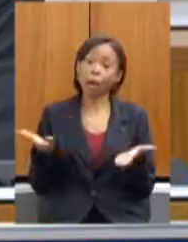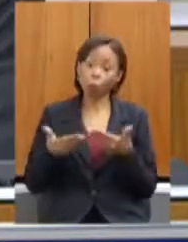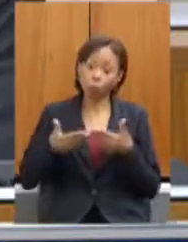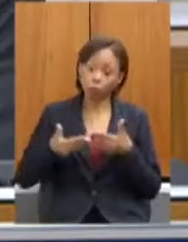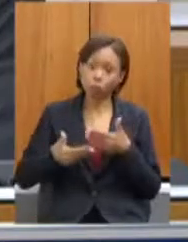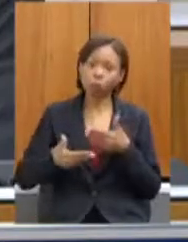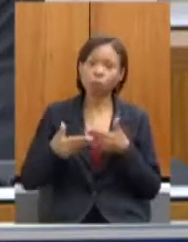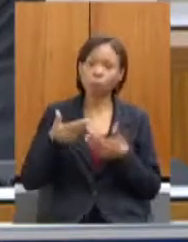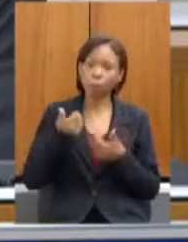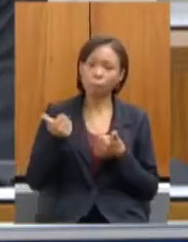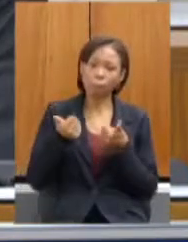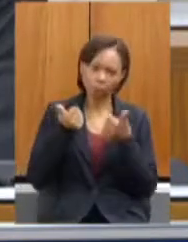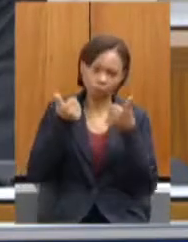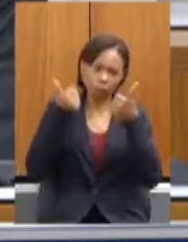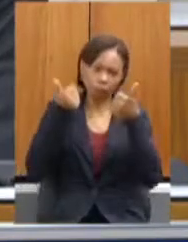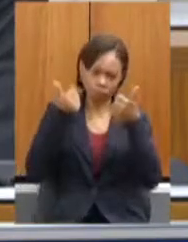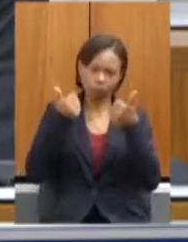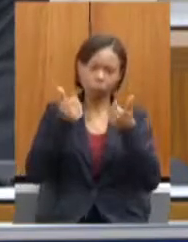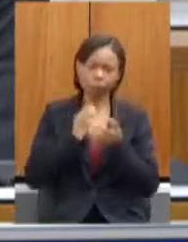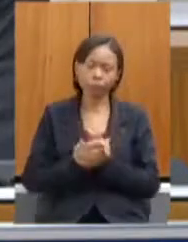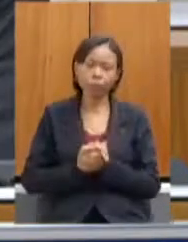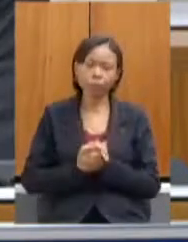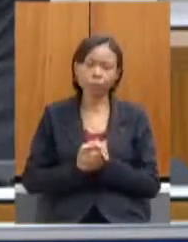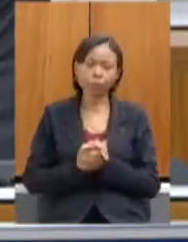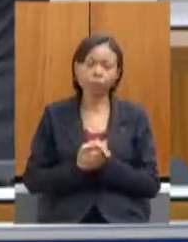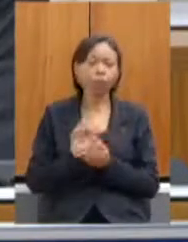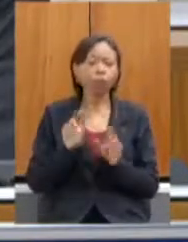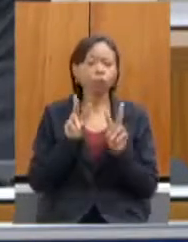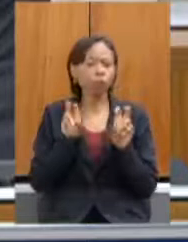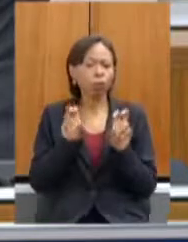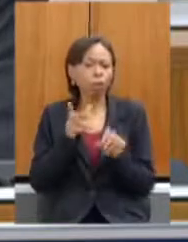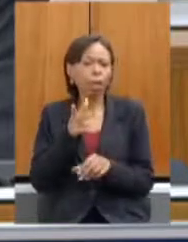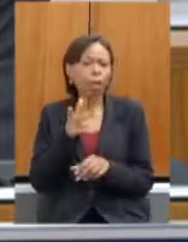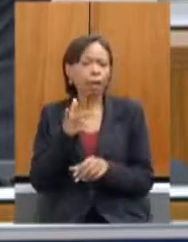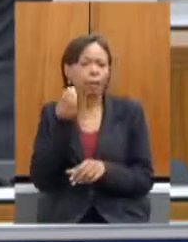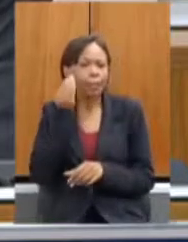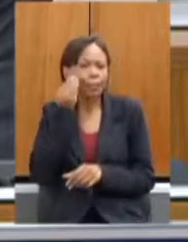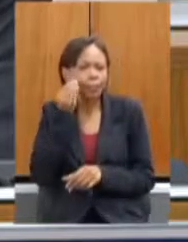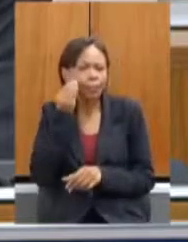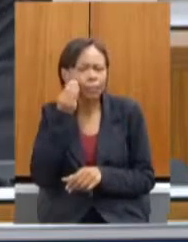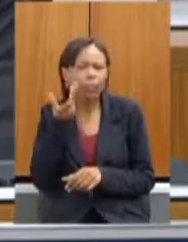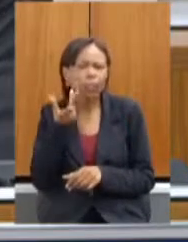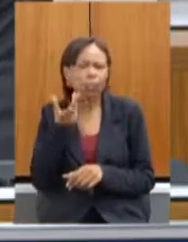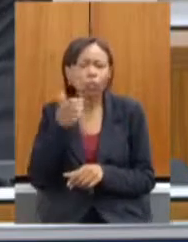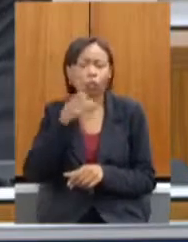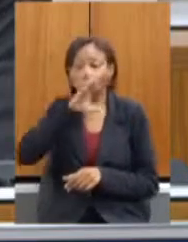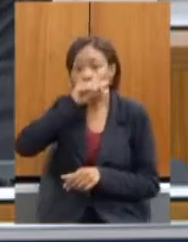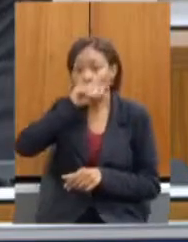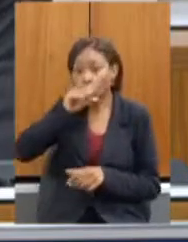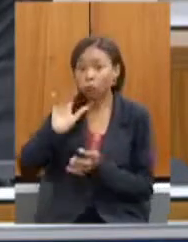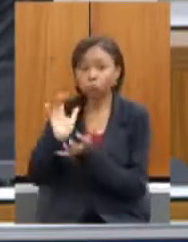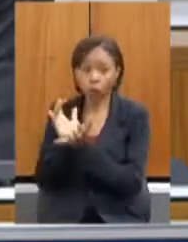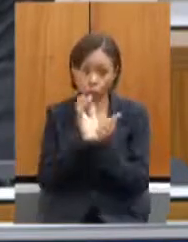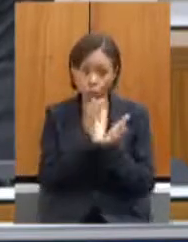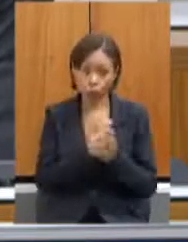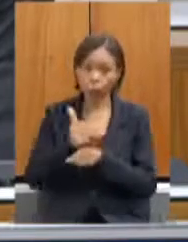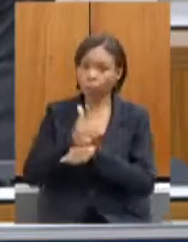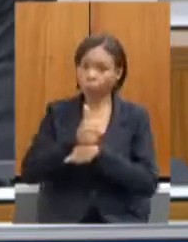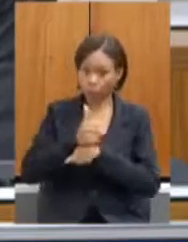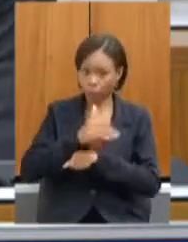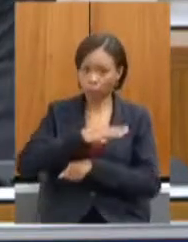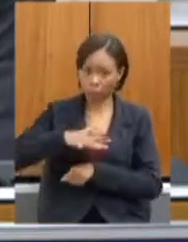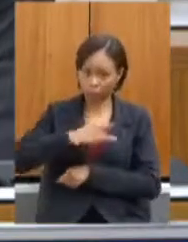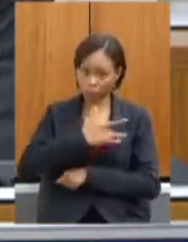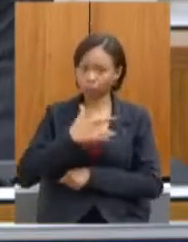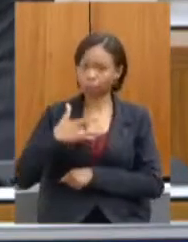dentro do todo em relação à testagem de servidores e testagem profissional de saúde desde